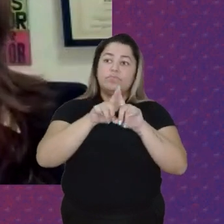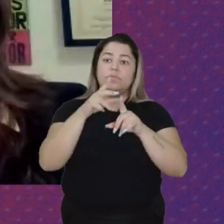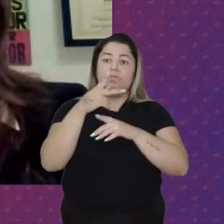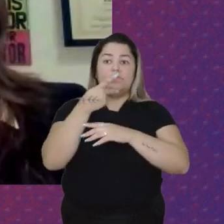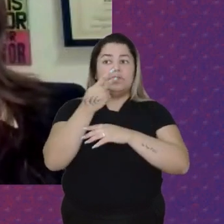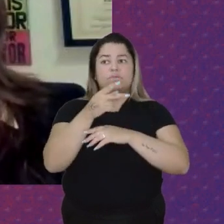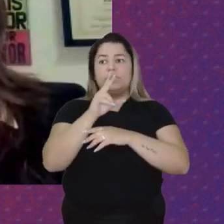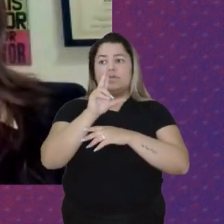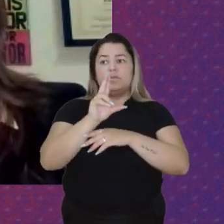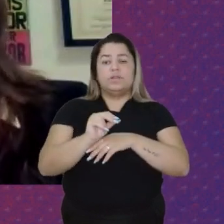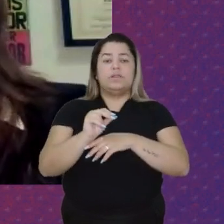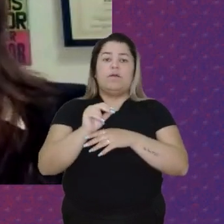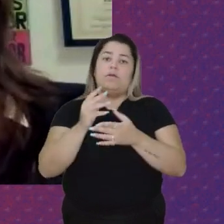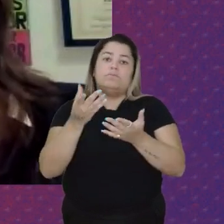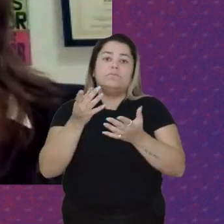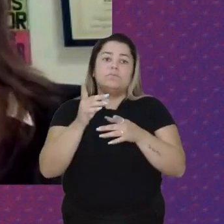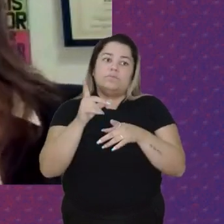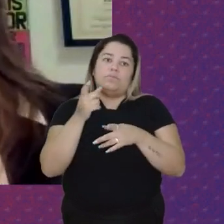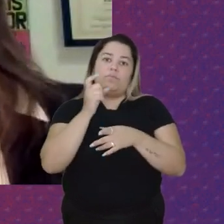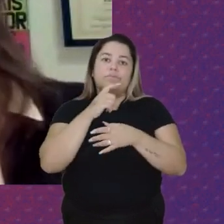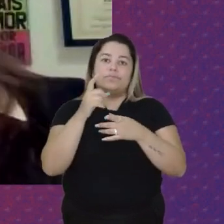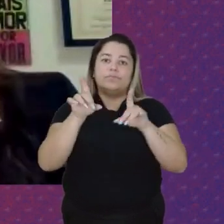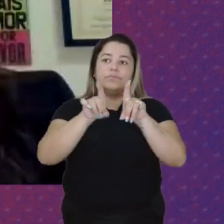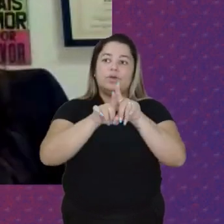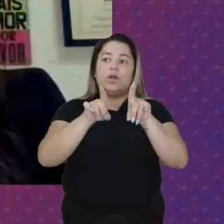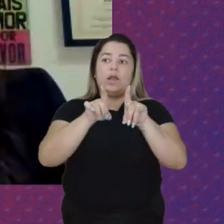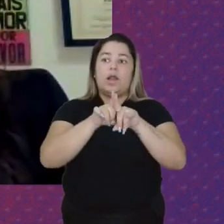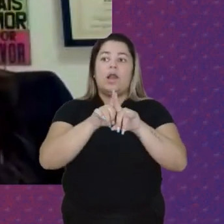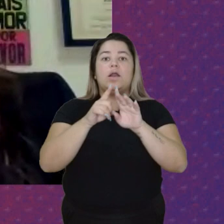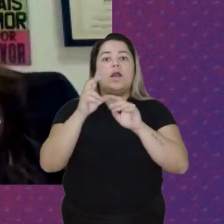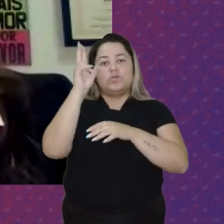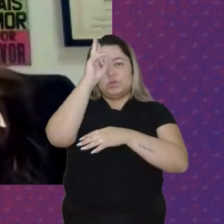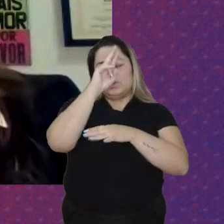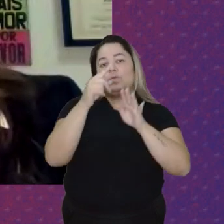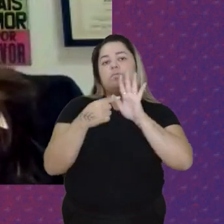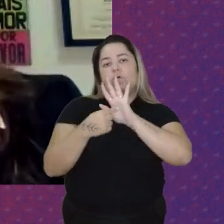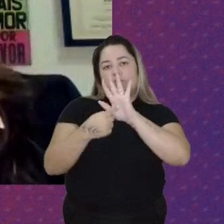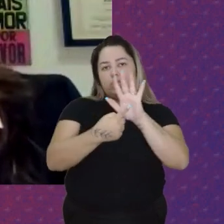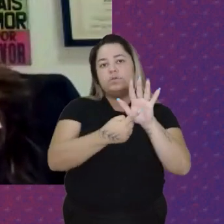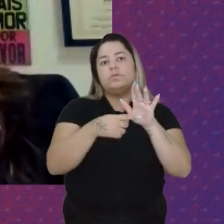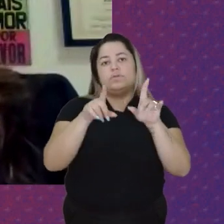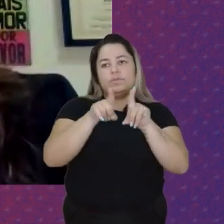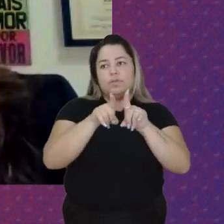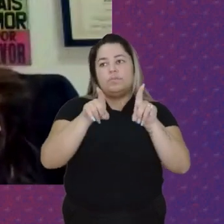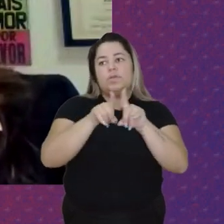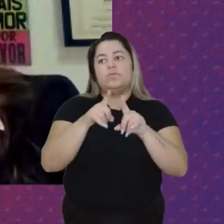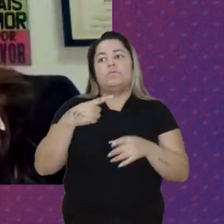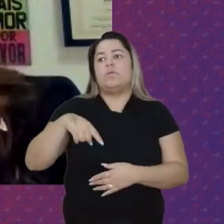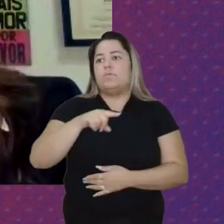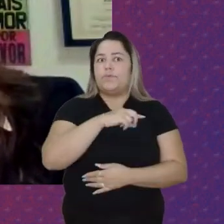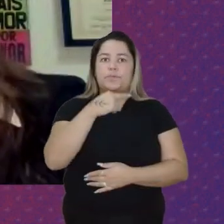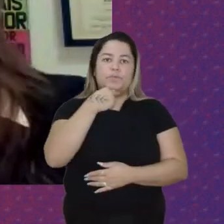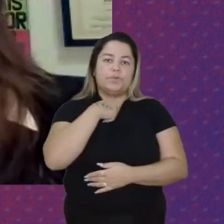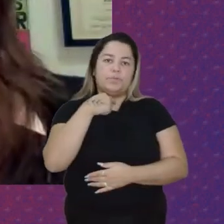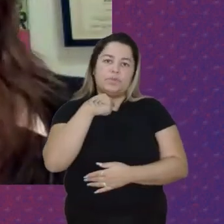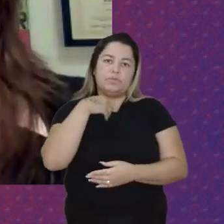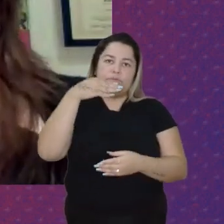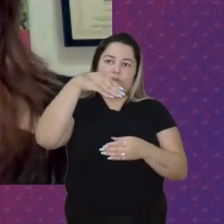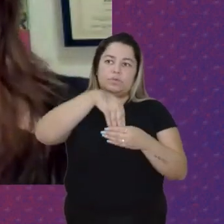falando não é nada exagerado, porque a história mostra isso, né? Então, a história mostra, olha, nós estávamos proibidas de votar